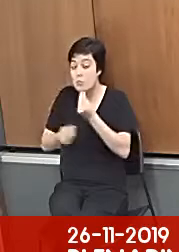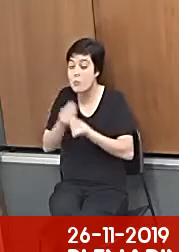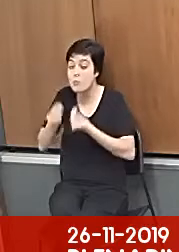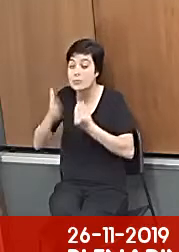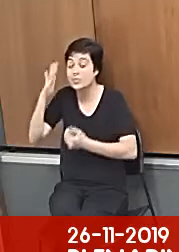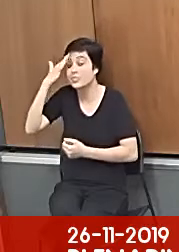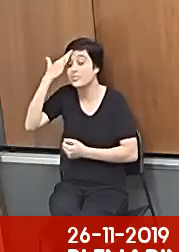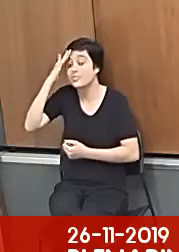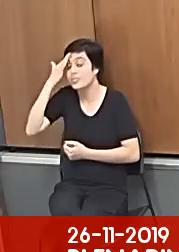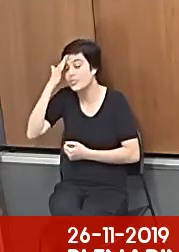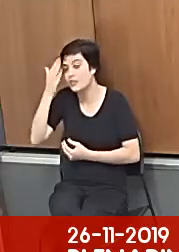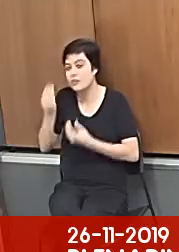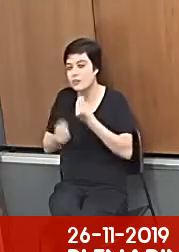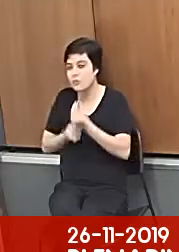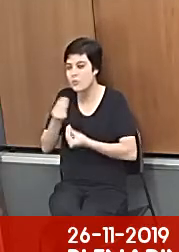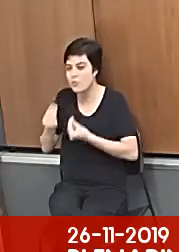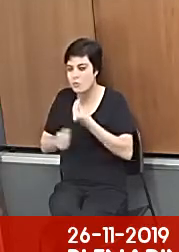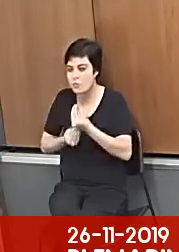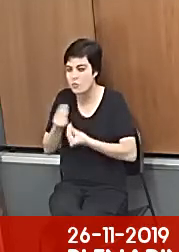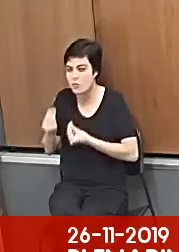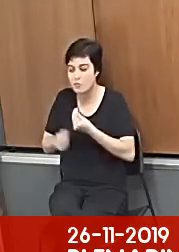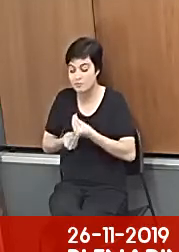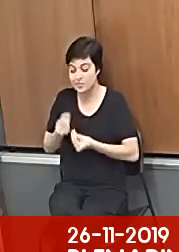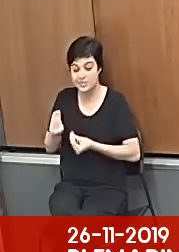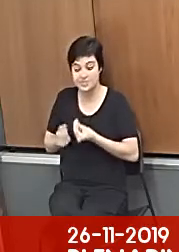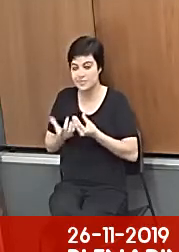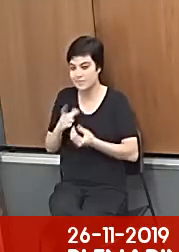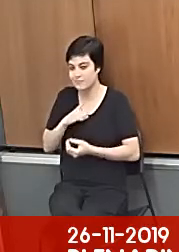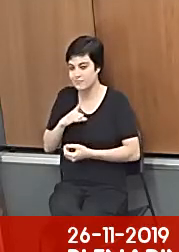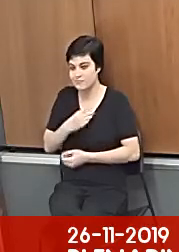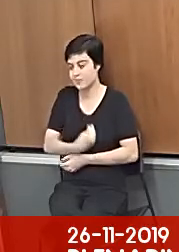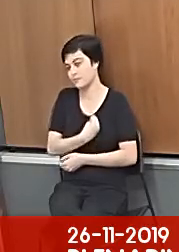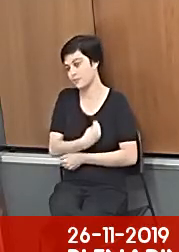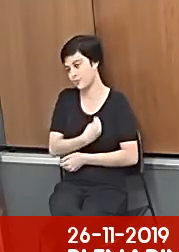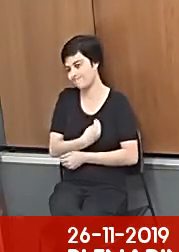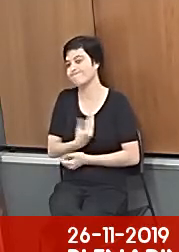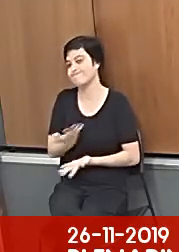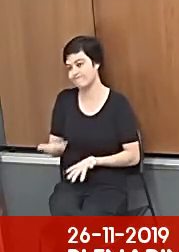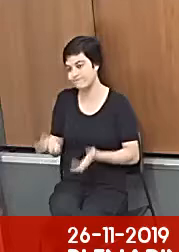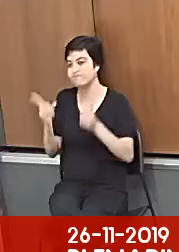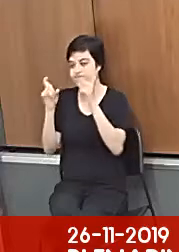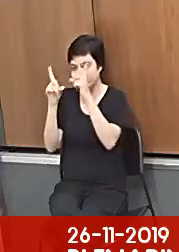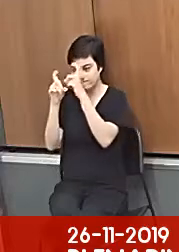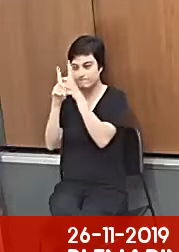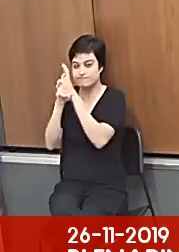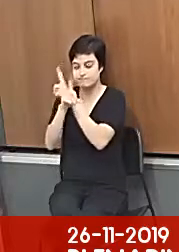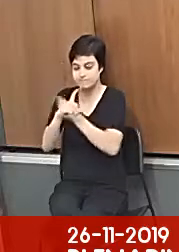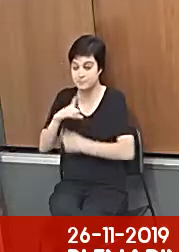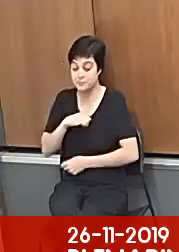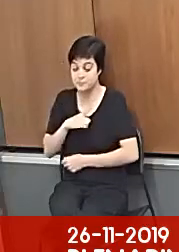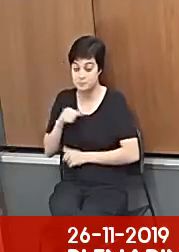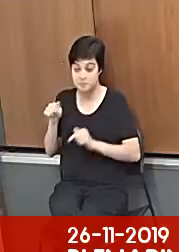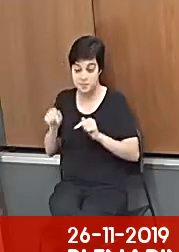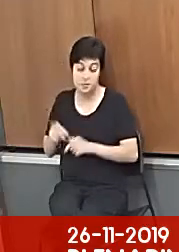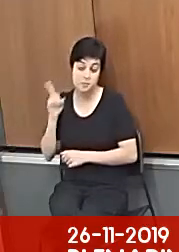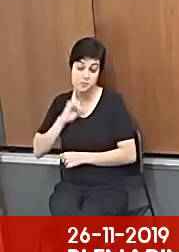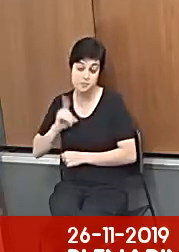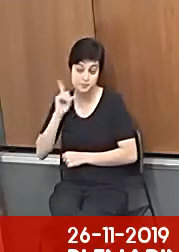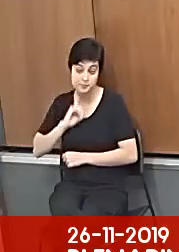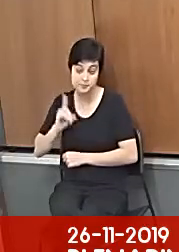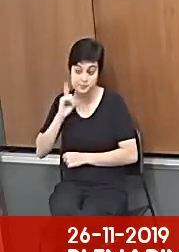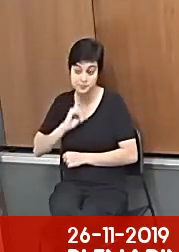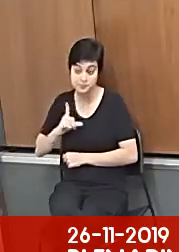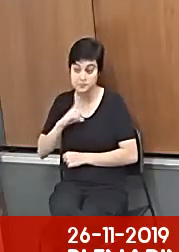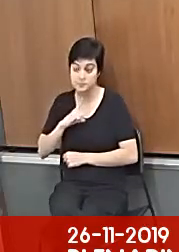entender? Como que ele vai se colocar? Então, a dificuldade é muito grande. E Minas Gerais